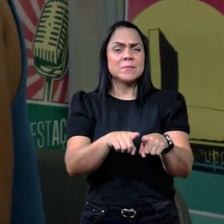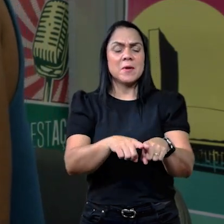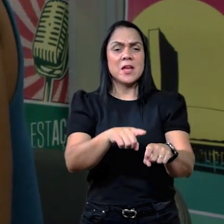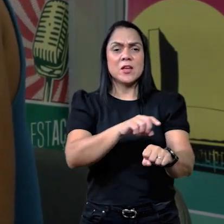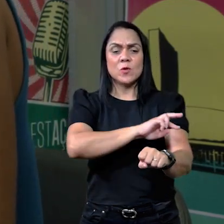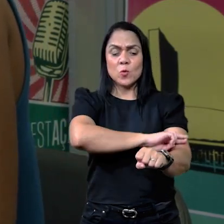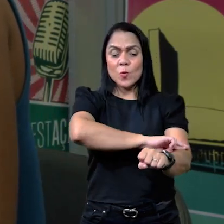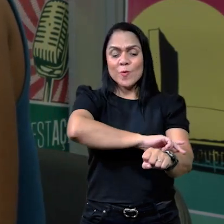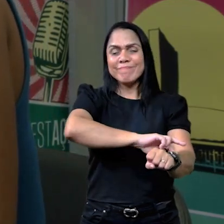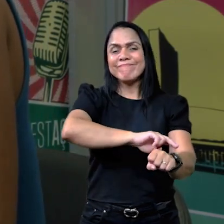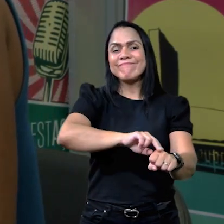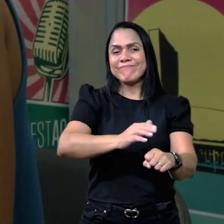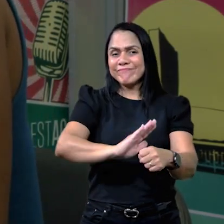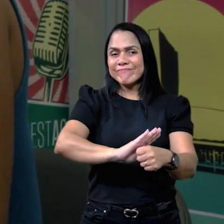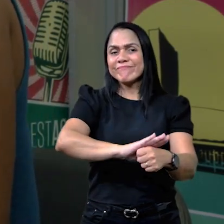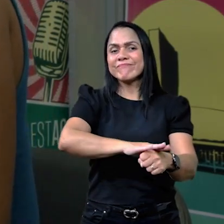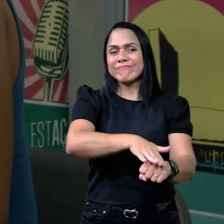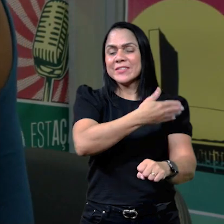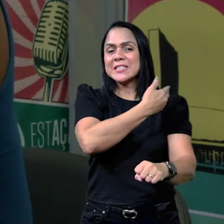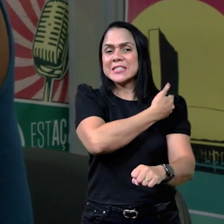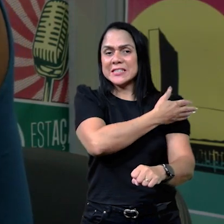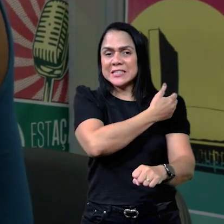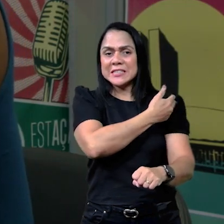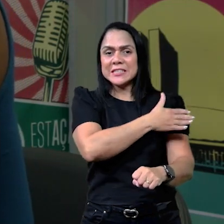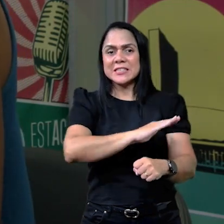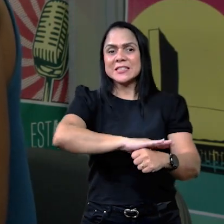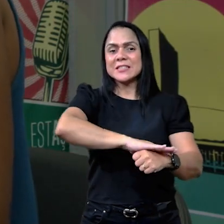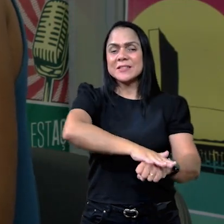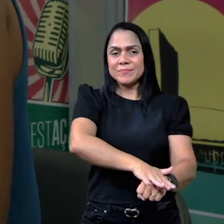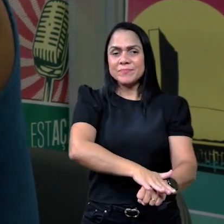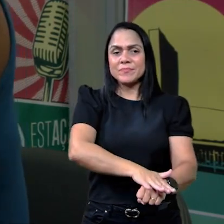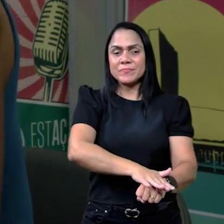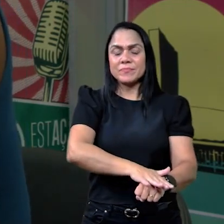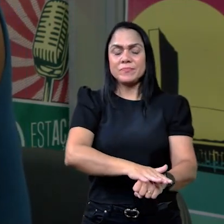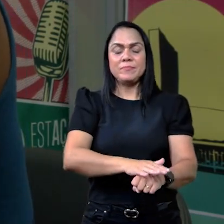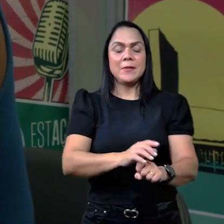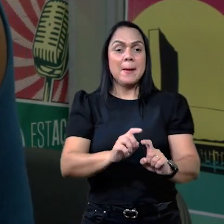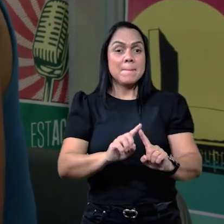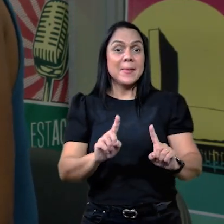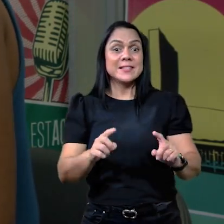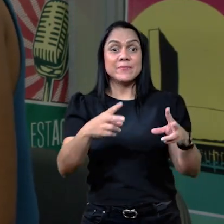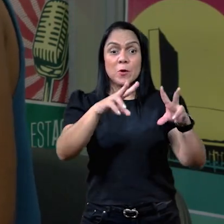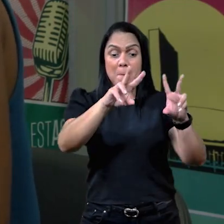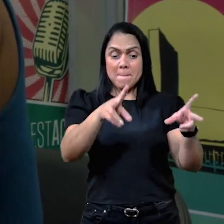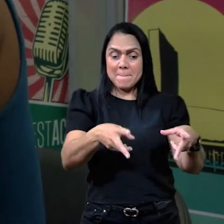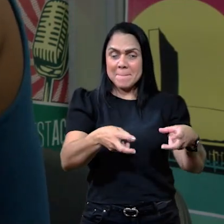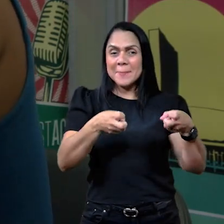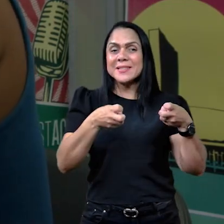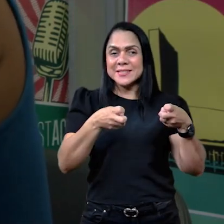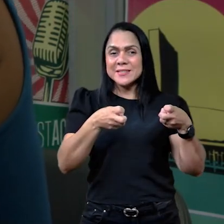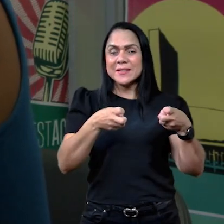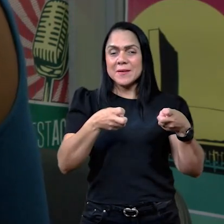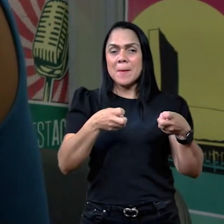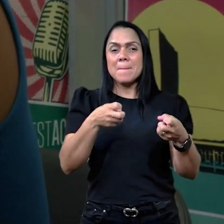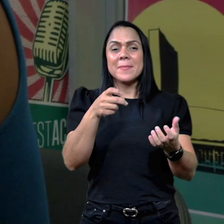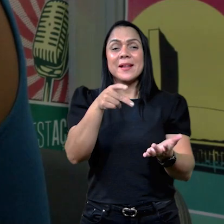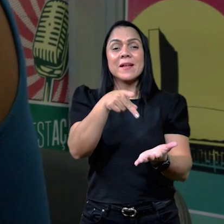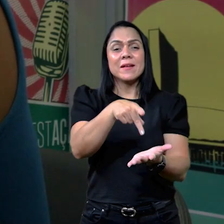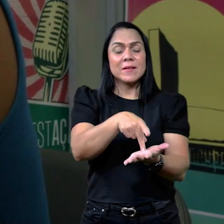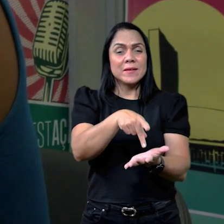pouquinho dele, a gente só foi visto enquanto pelo viés da religiosidade.